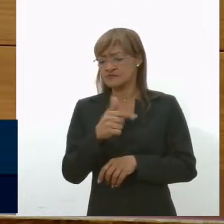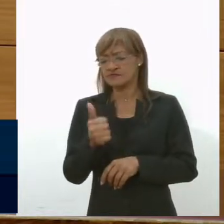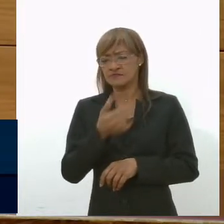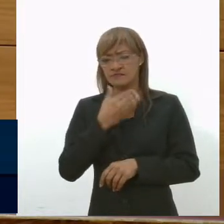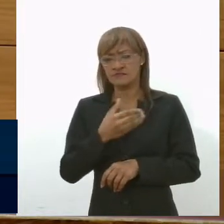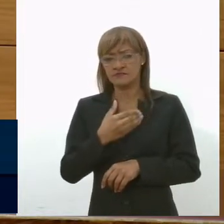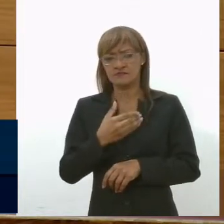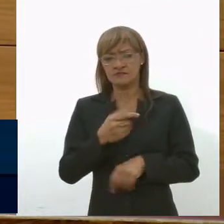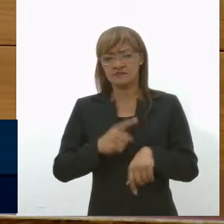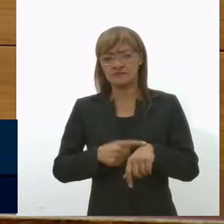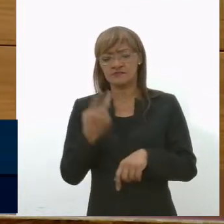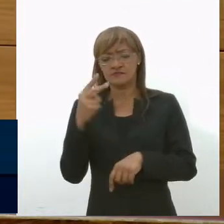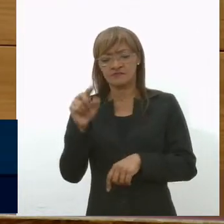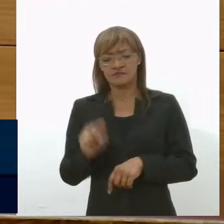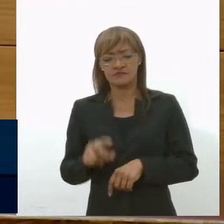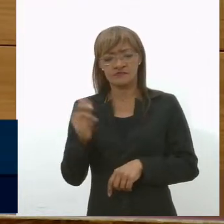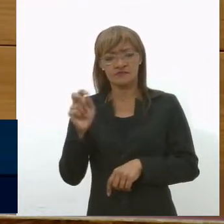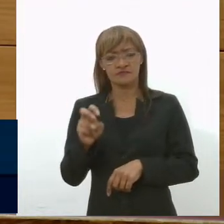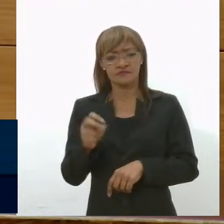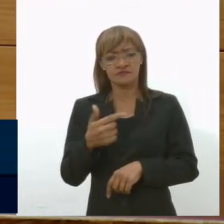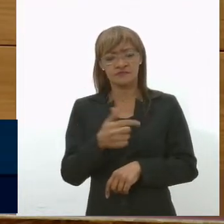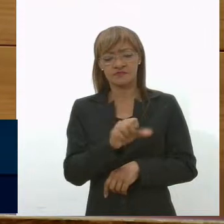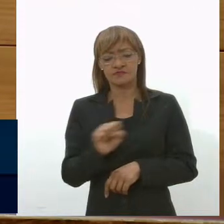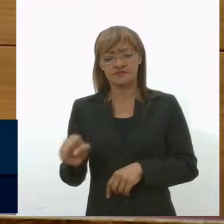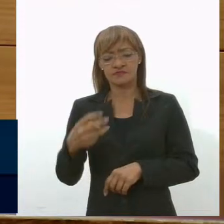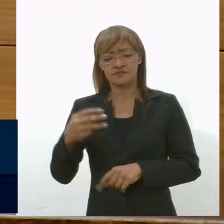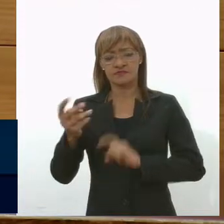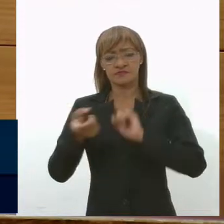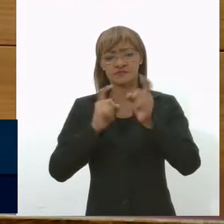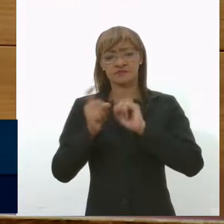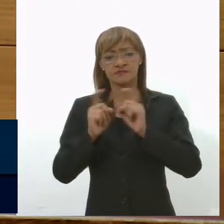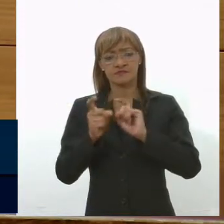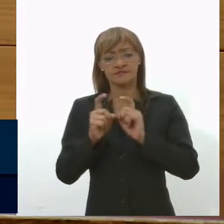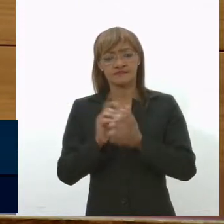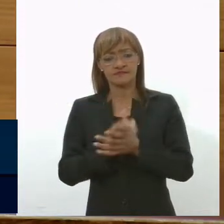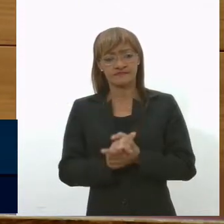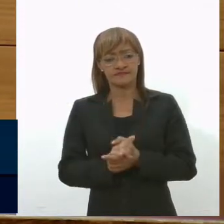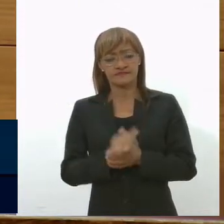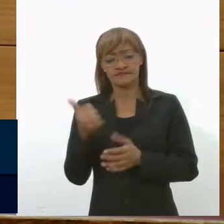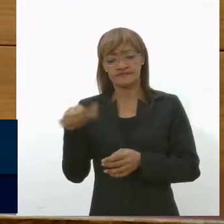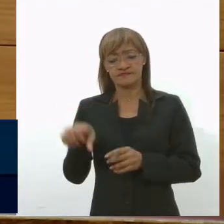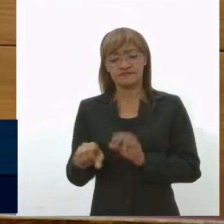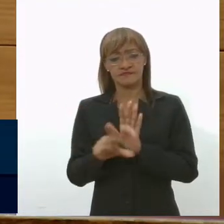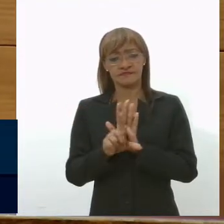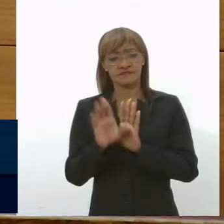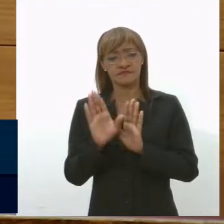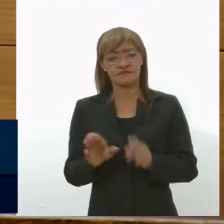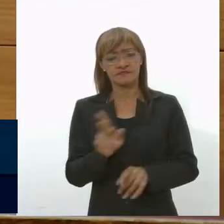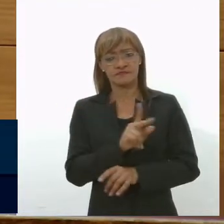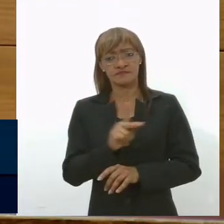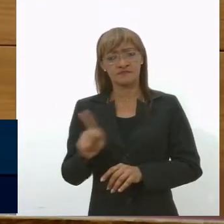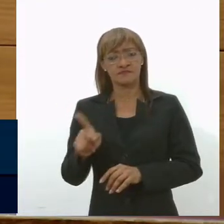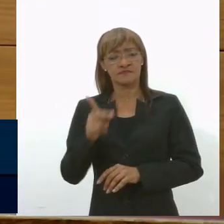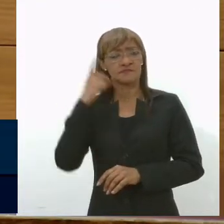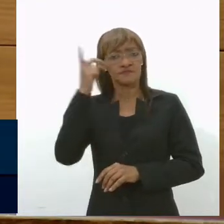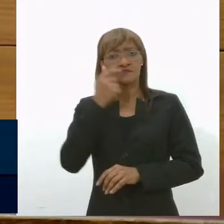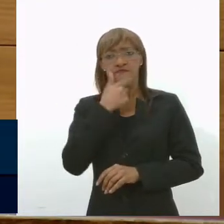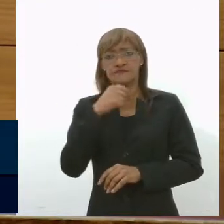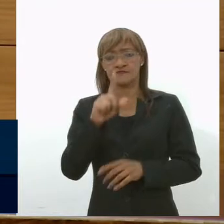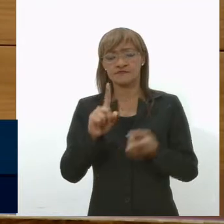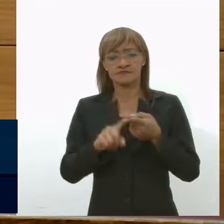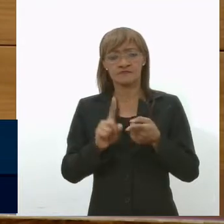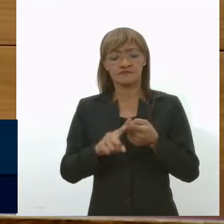horas e 21 minutos. Segundo período, da terceira sessão legislativa da 19ª Legislatura, com a presidência do excelentíssimo senhor deputado Luciano Bispo,